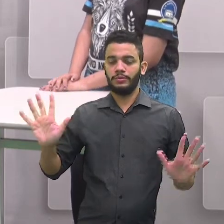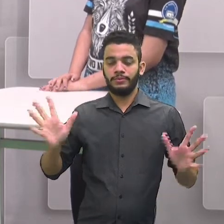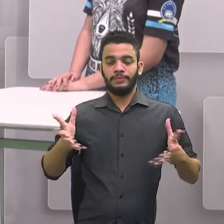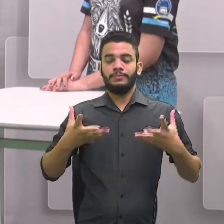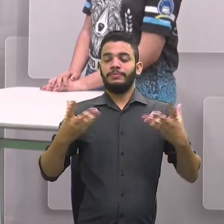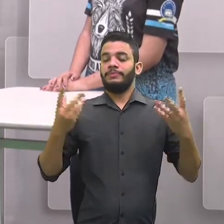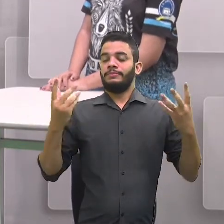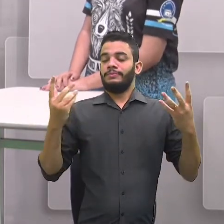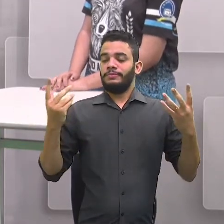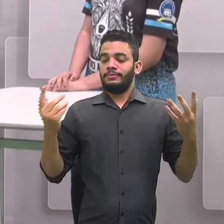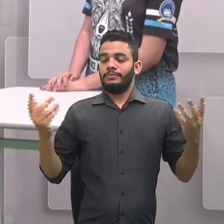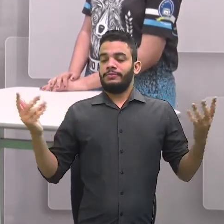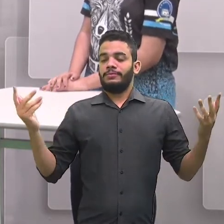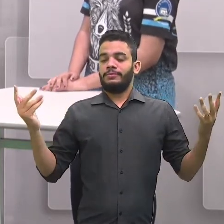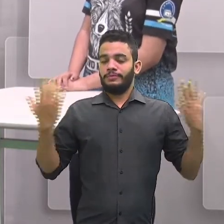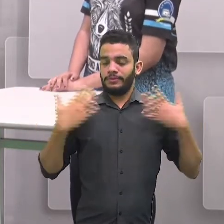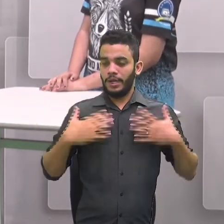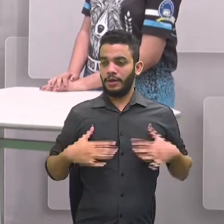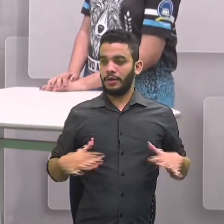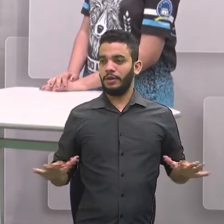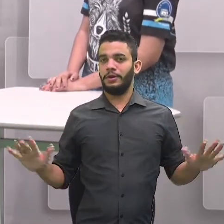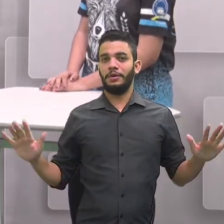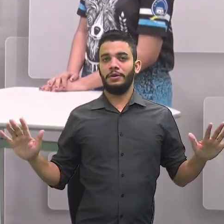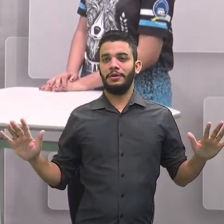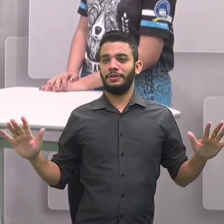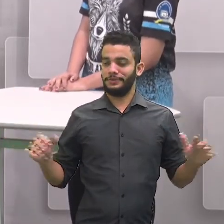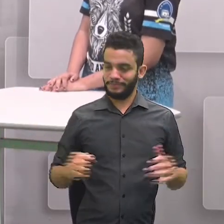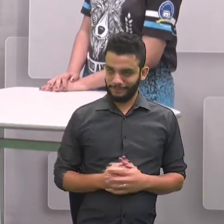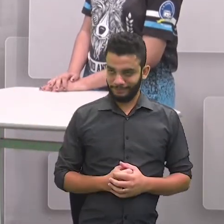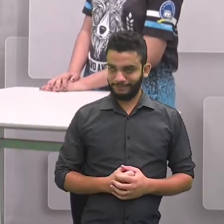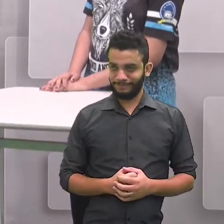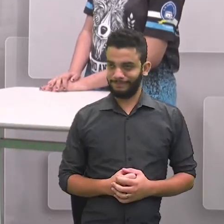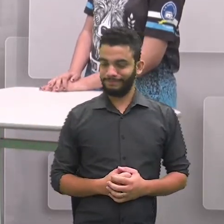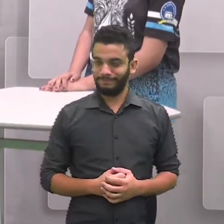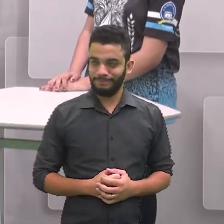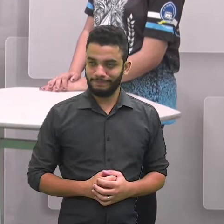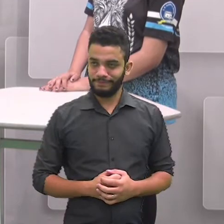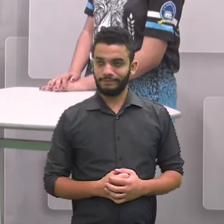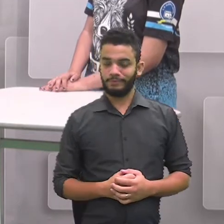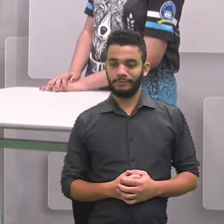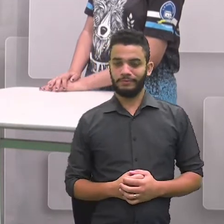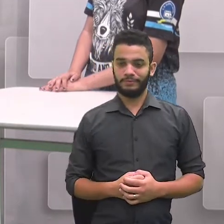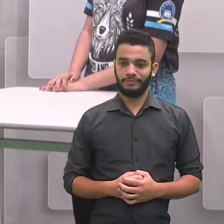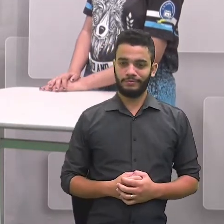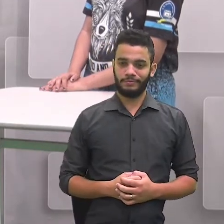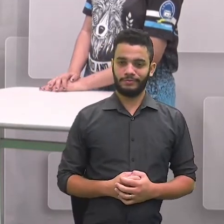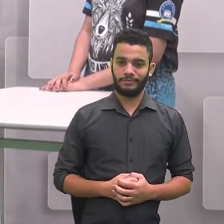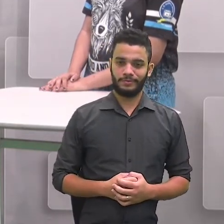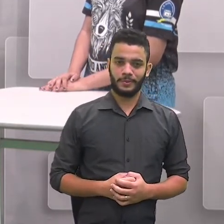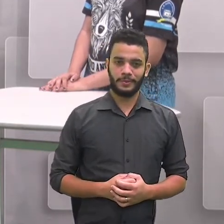fundo. Você está indo muito bem, você está perfeita. Vamos lá.